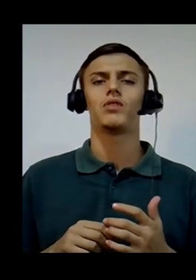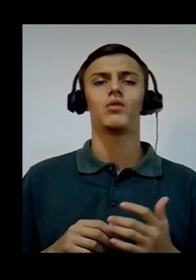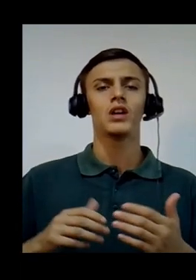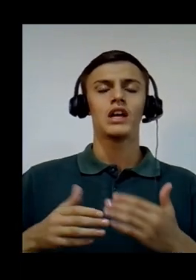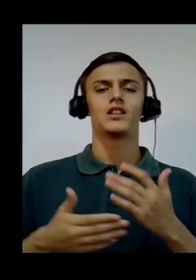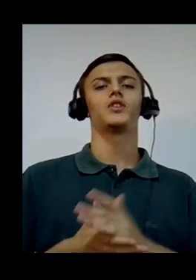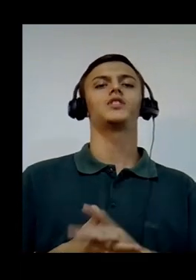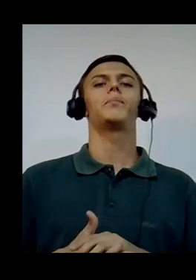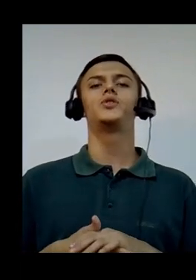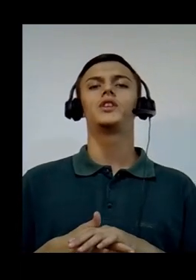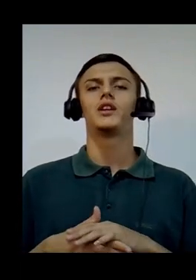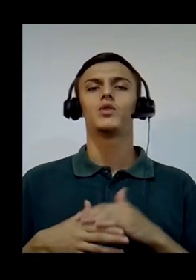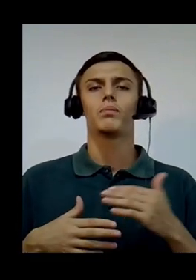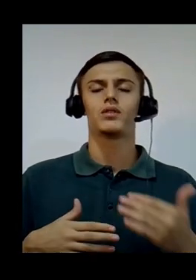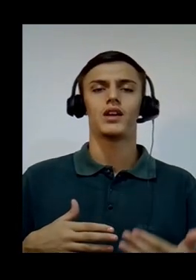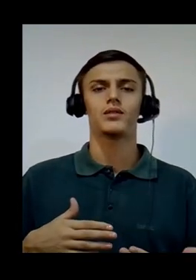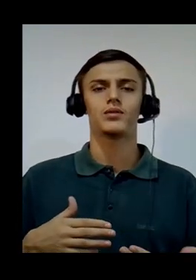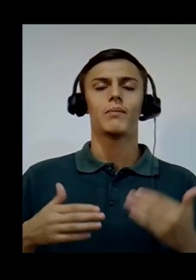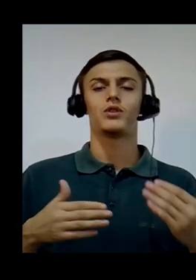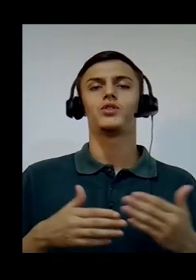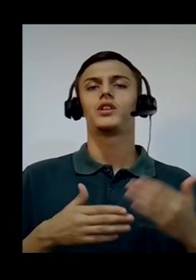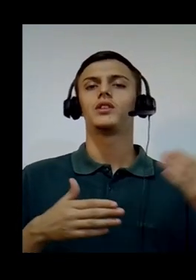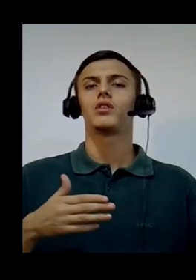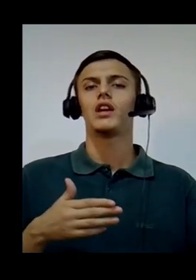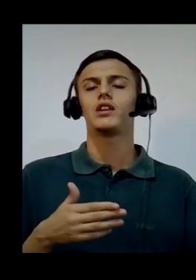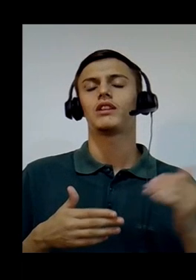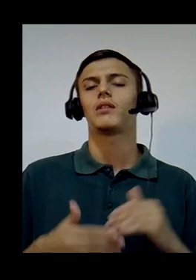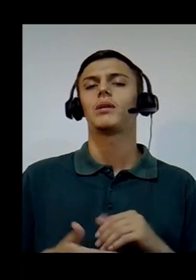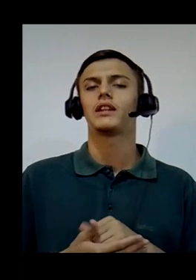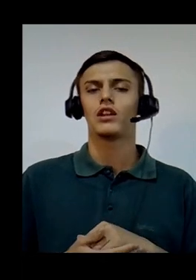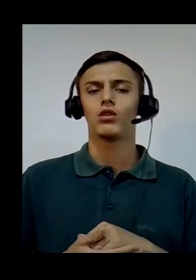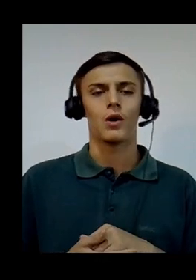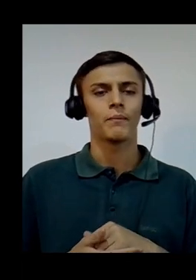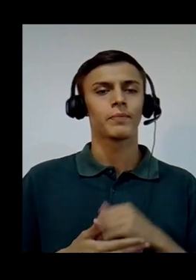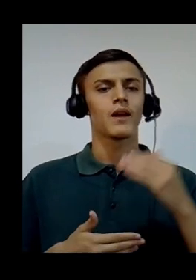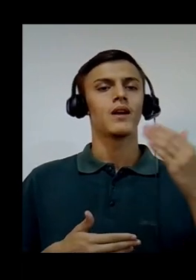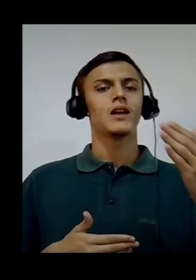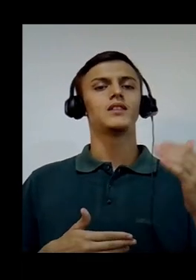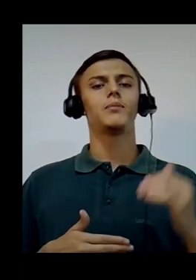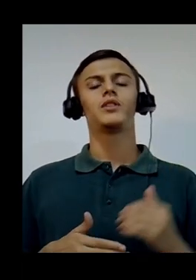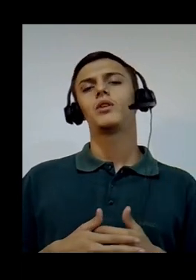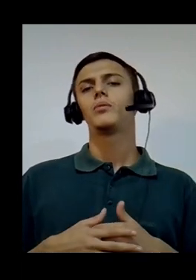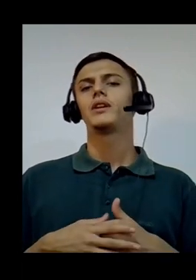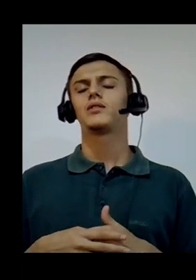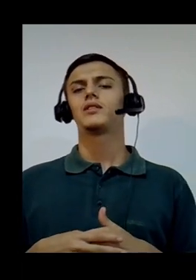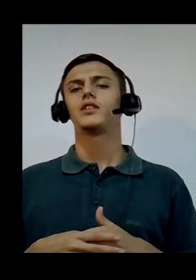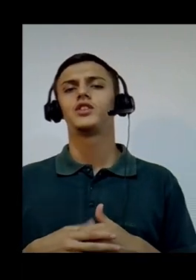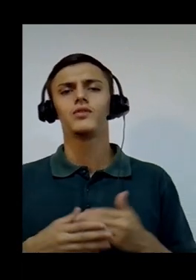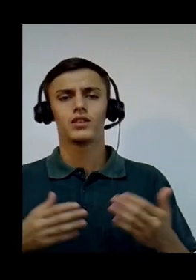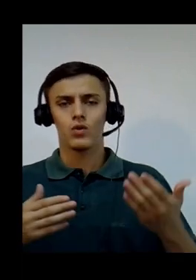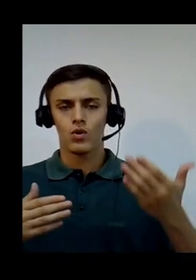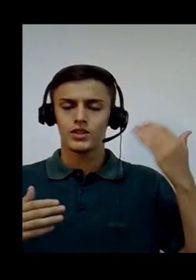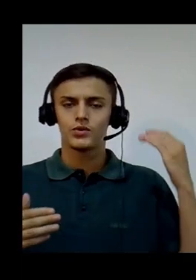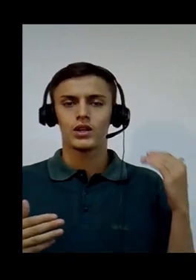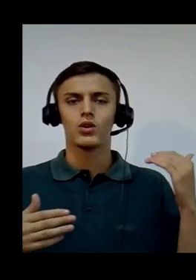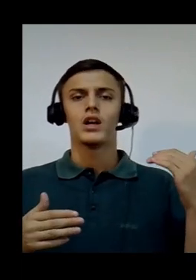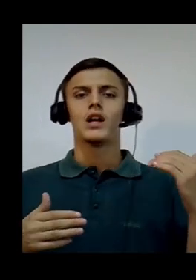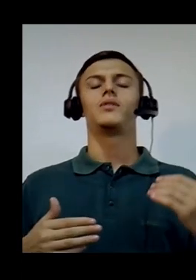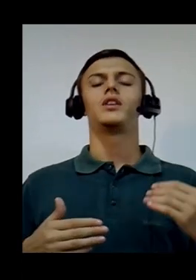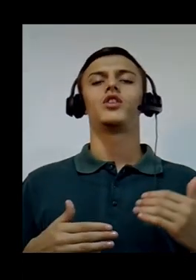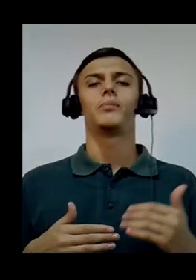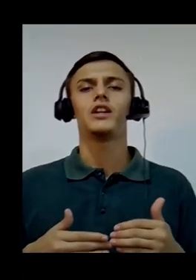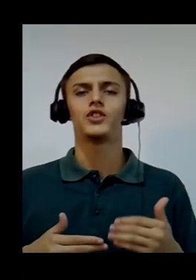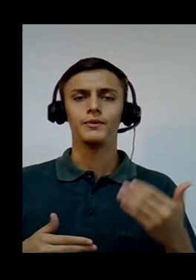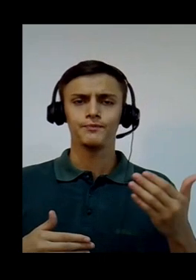fechar, abrir alguma válvula, você pode estar prejudicando algum processo, prejudicando alguém que vai trabalhar naquele local. Sempre ter uma comunicação assertiva, então, como a gente